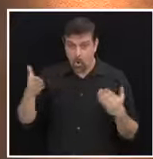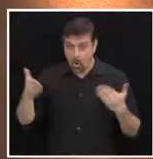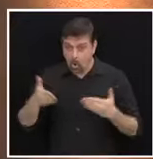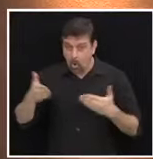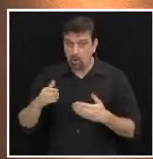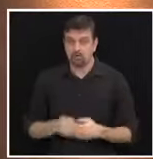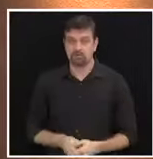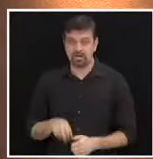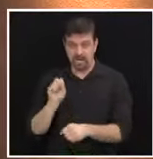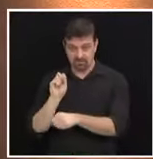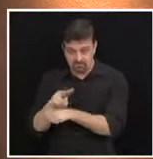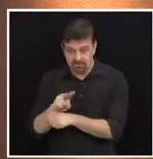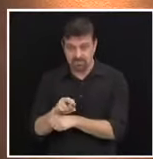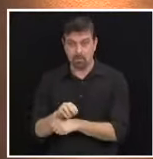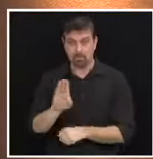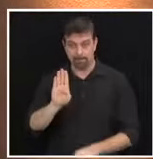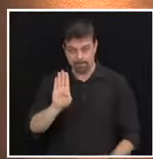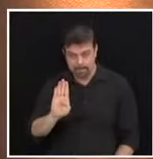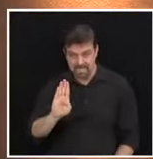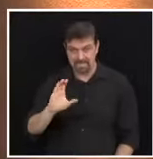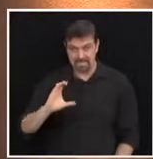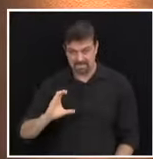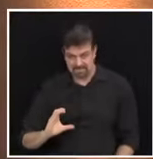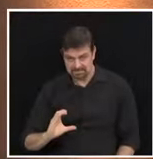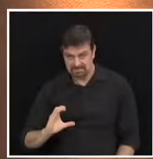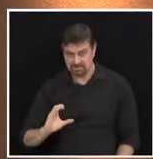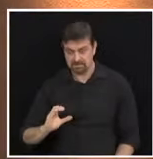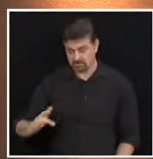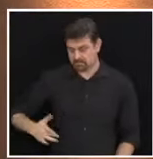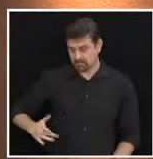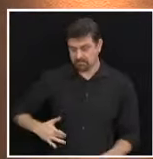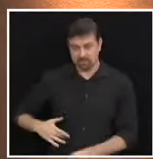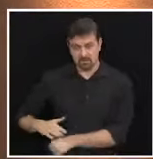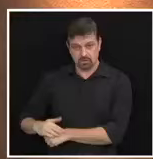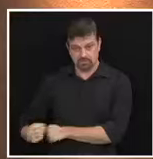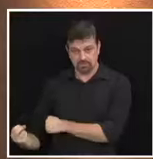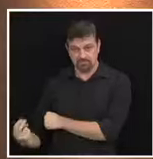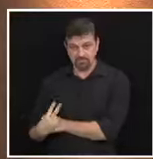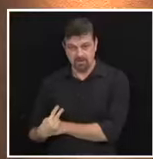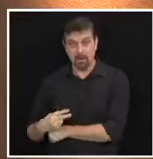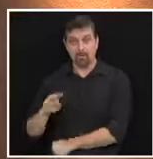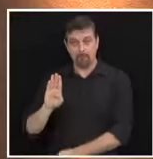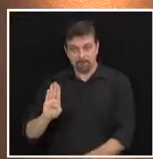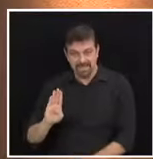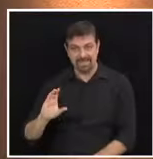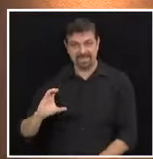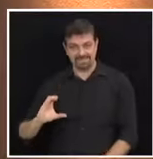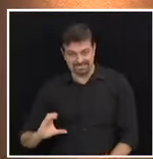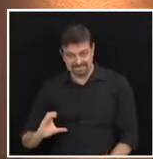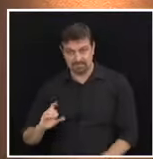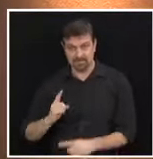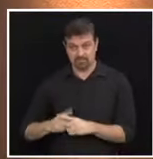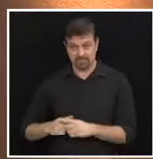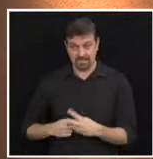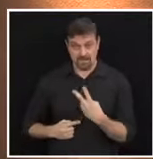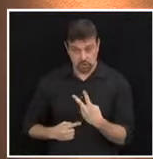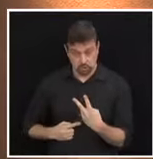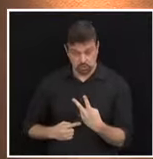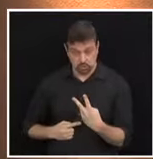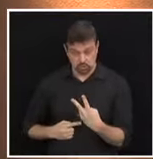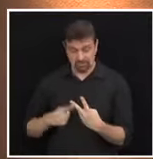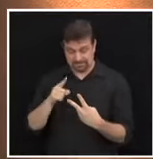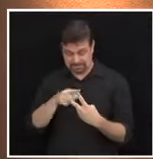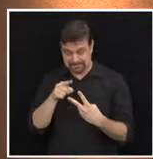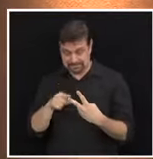o vírus B e o vírus C, vírus da hepatite B e o vírus da hepatite C. Porque esses dois vírus,